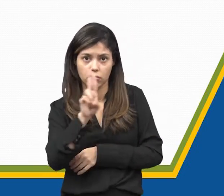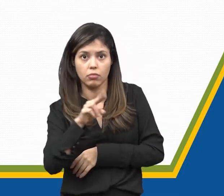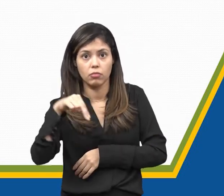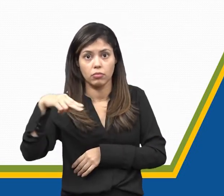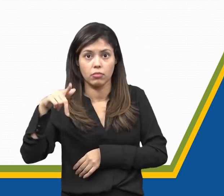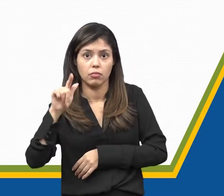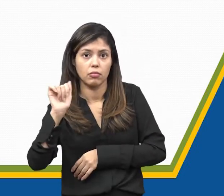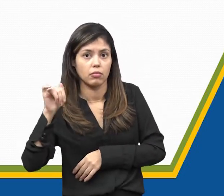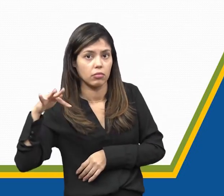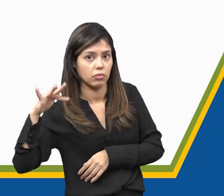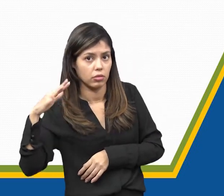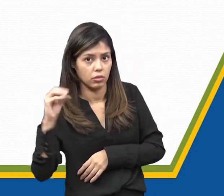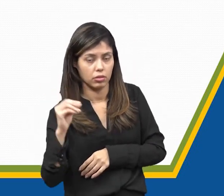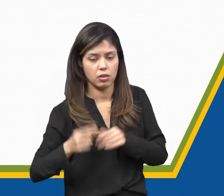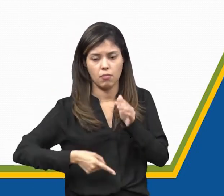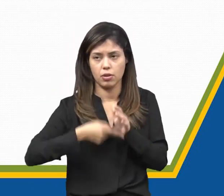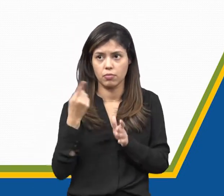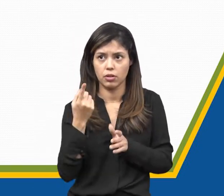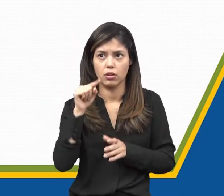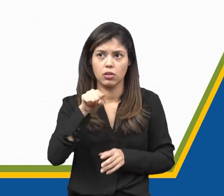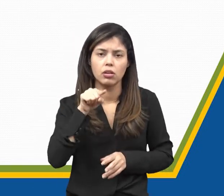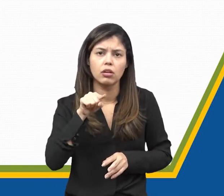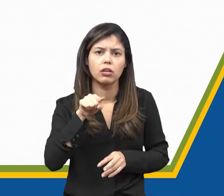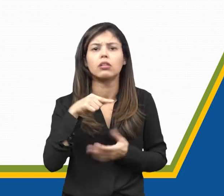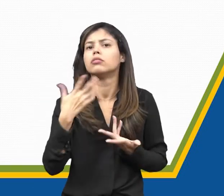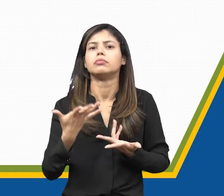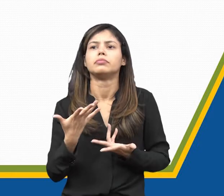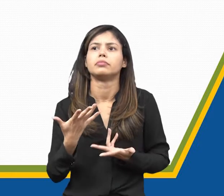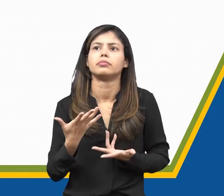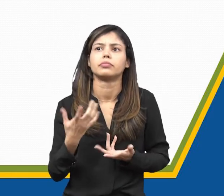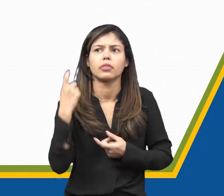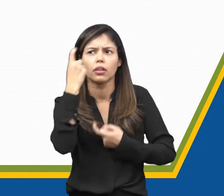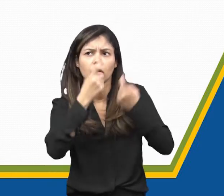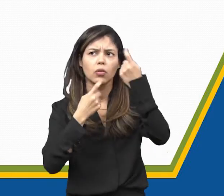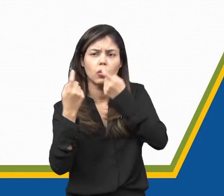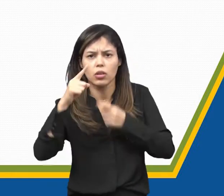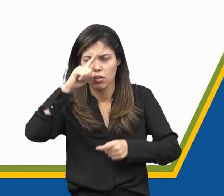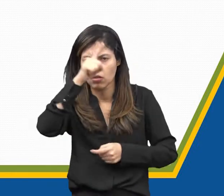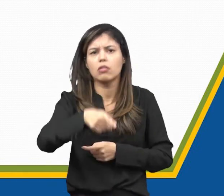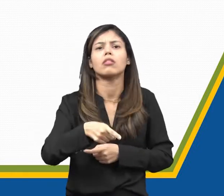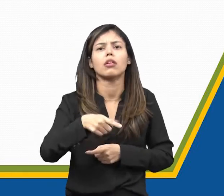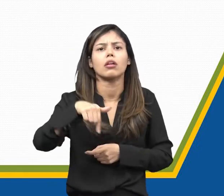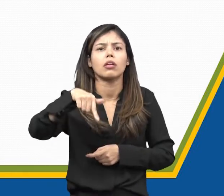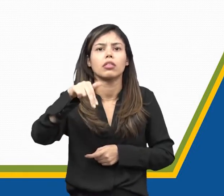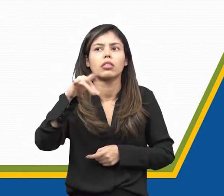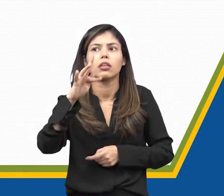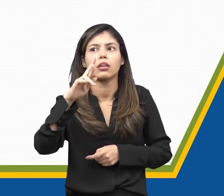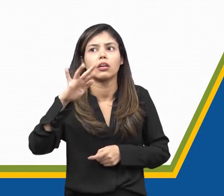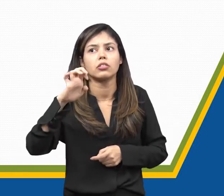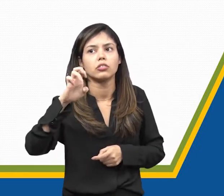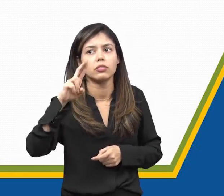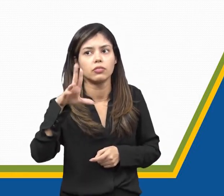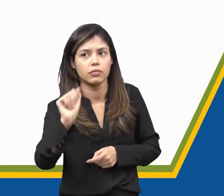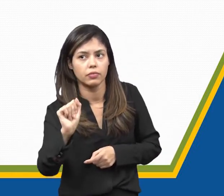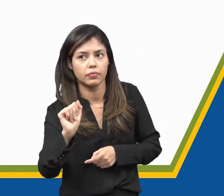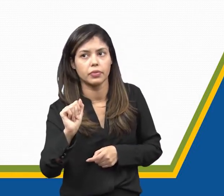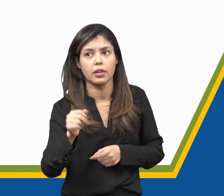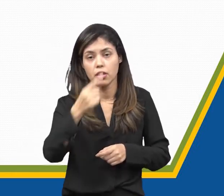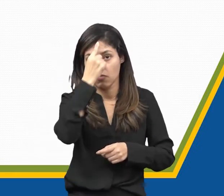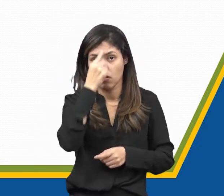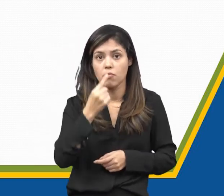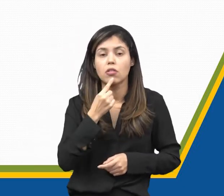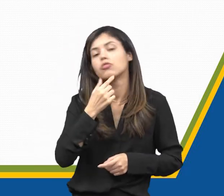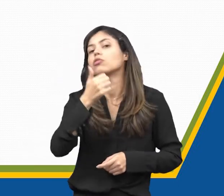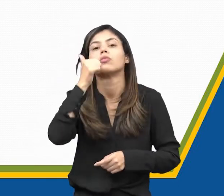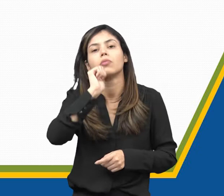negativo. Primeira situação aí no slide, expressar ordens negativas. Temos aí a imagem